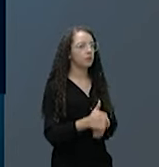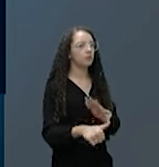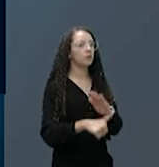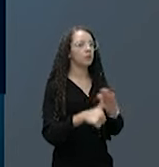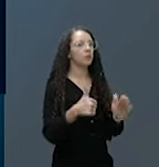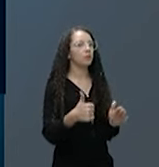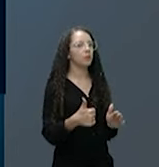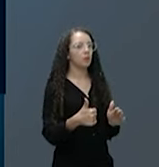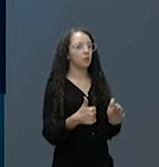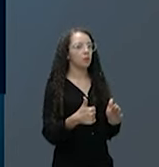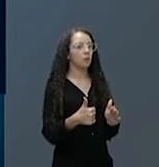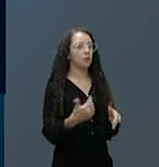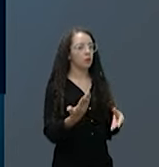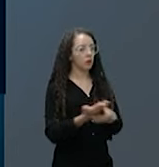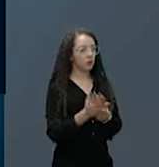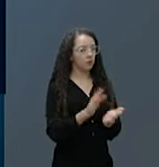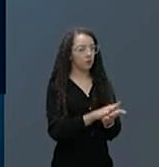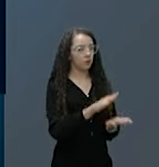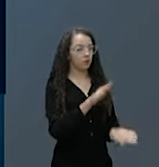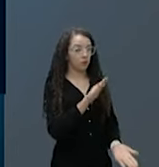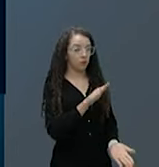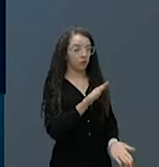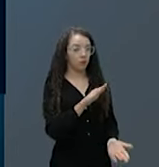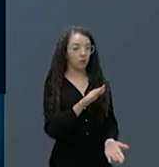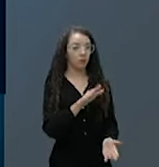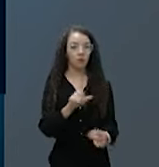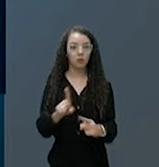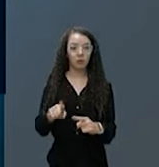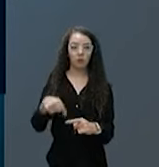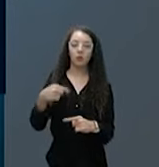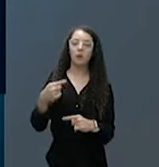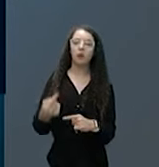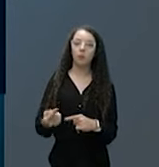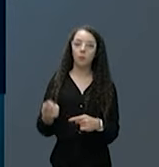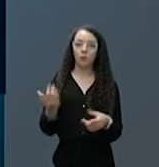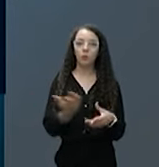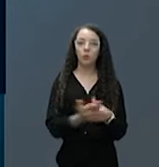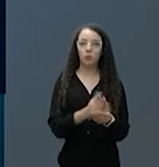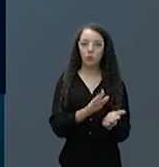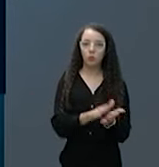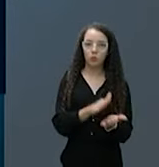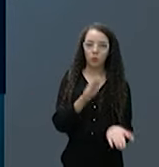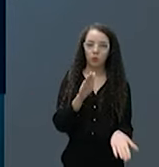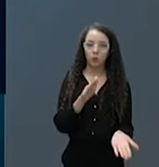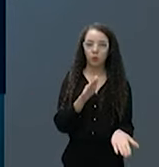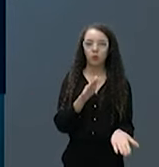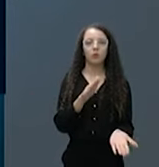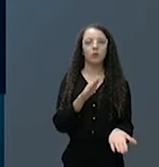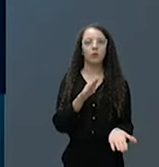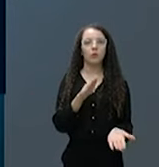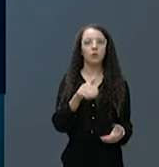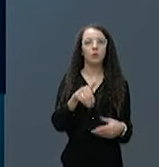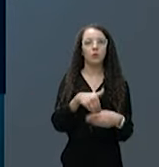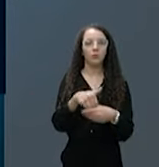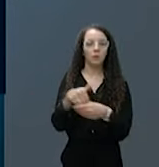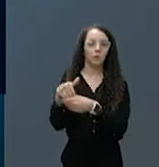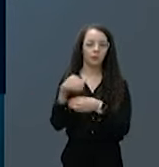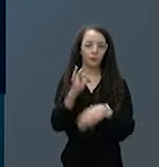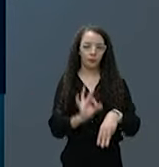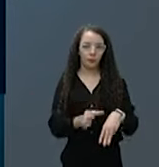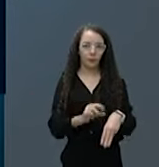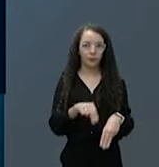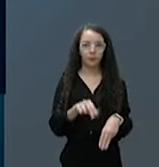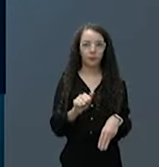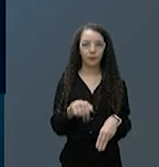né? Após o voto vista da ministra Nancy Andrighi pelo não conhecimento, no que foi acompanhada pelo